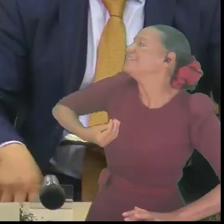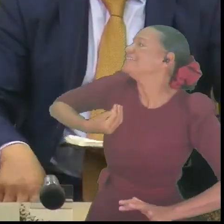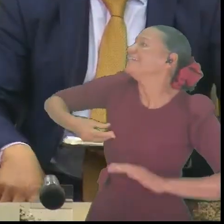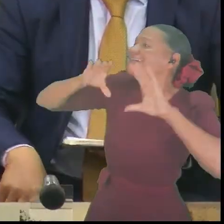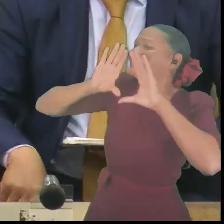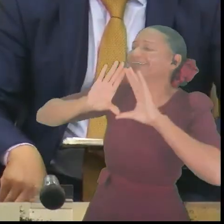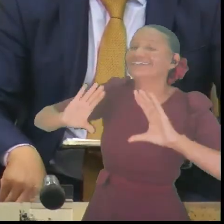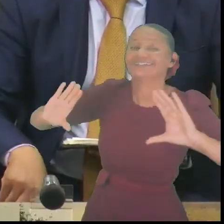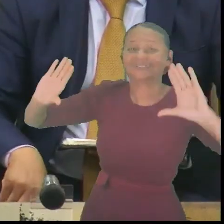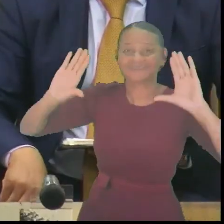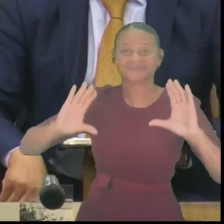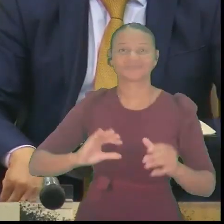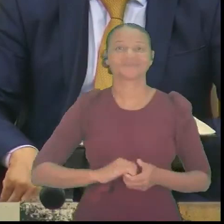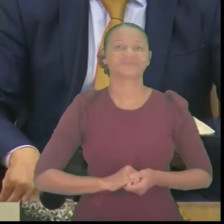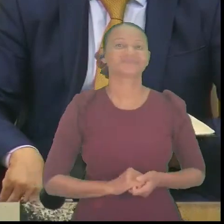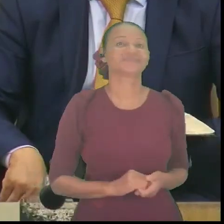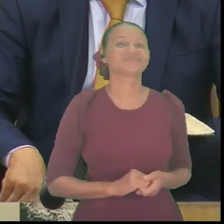céu.